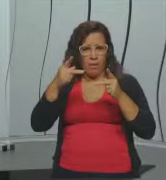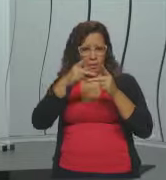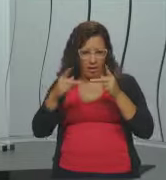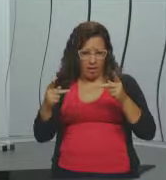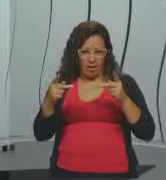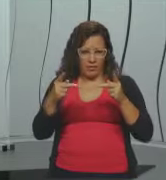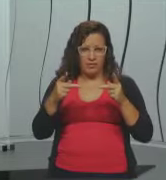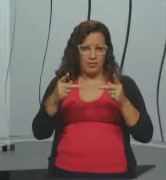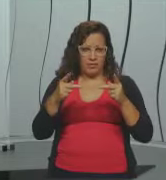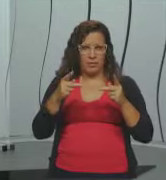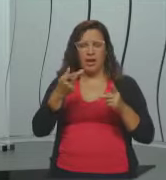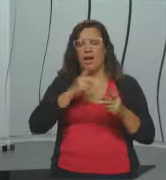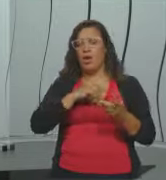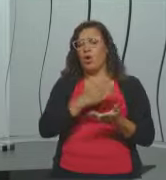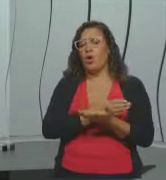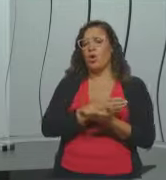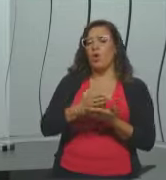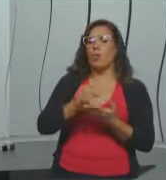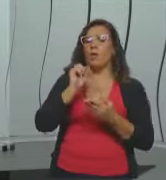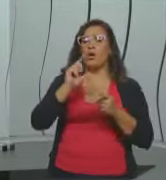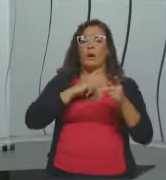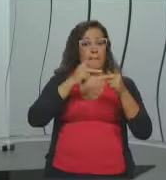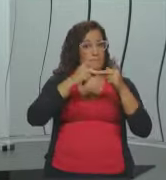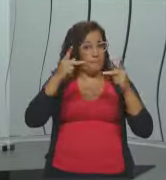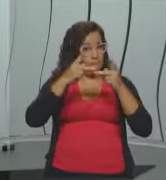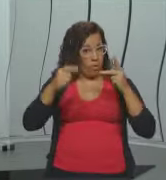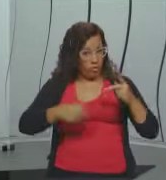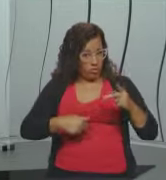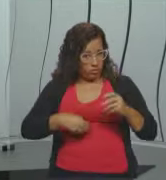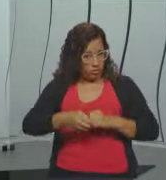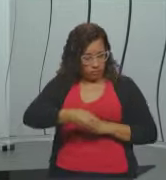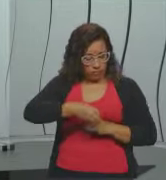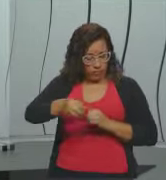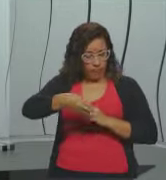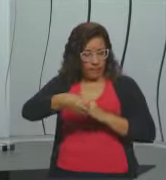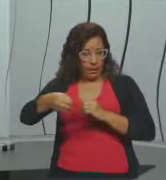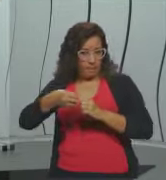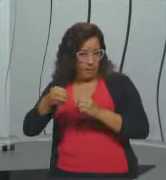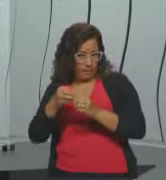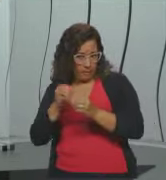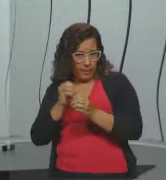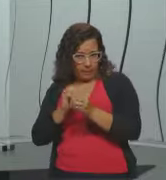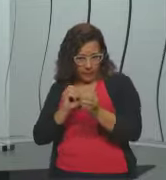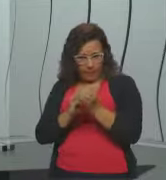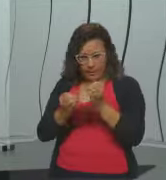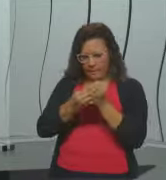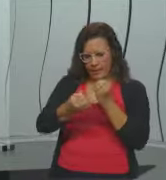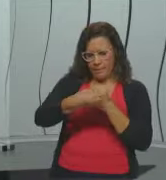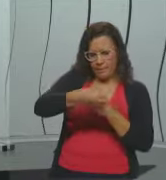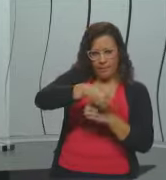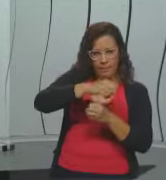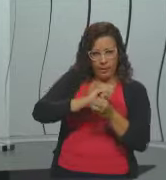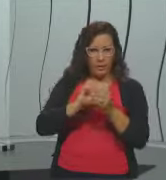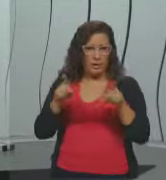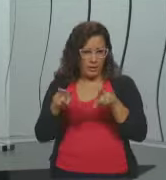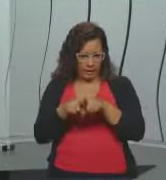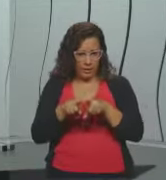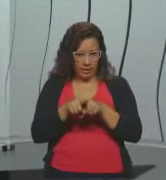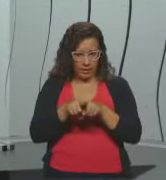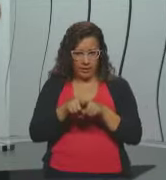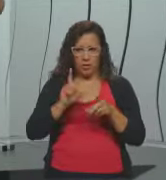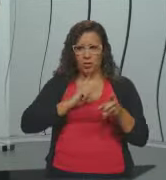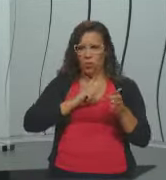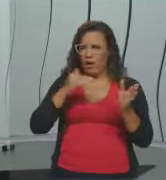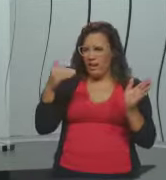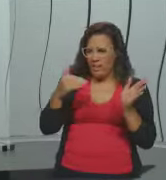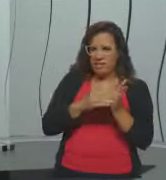grandes peptídeos, que é o que forma a proteína. E a tripsina vai conseguir quebrar mais ainda esses peptídeos, esses restos de